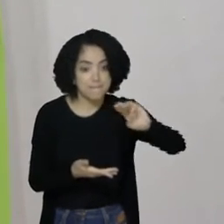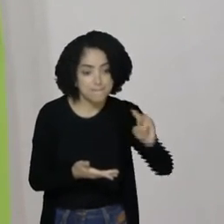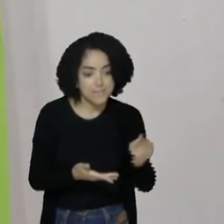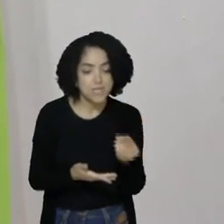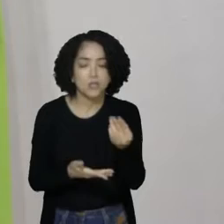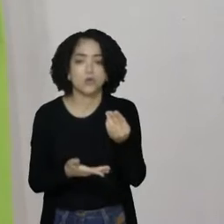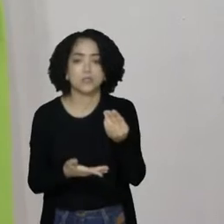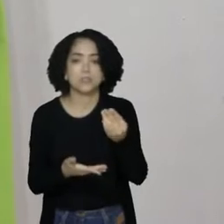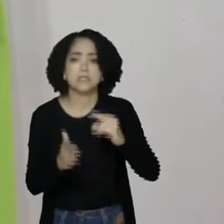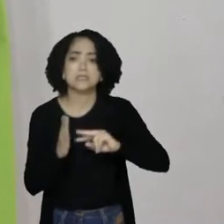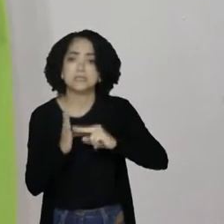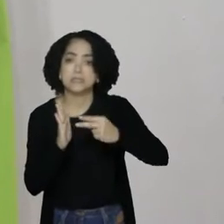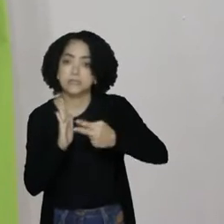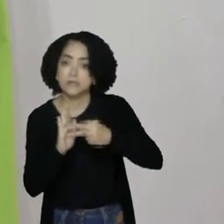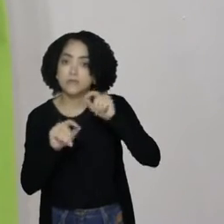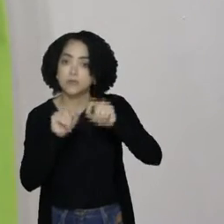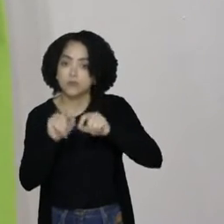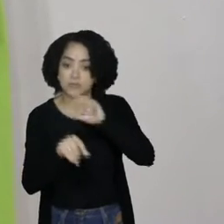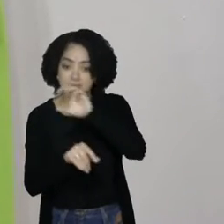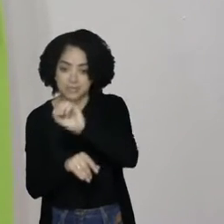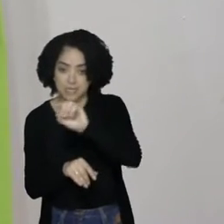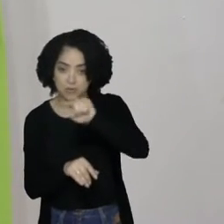Isso significa